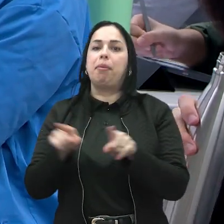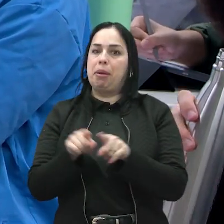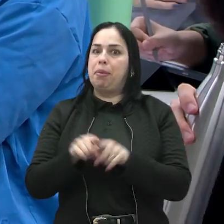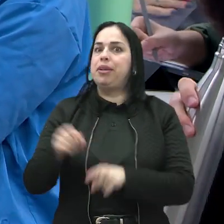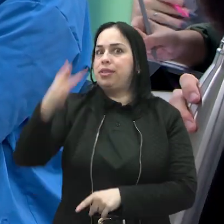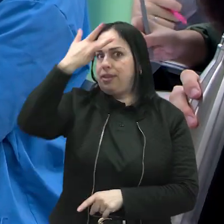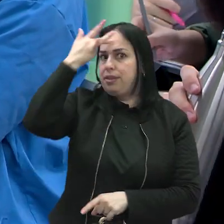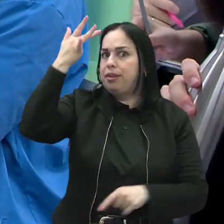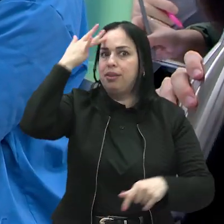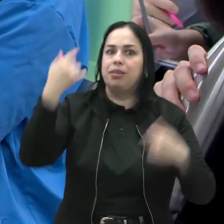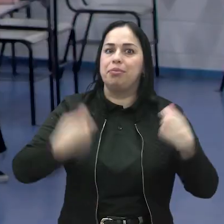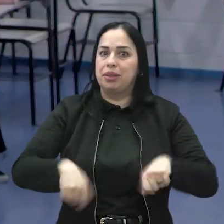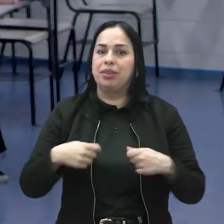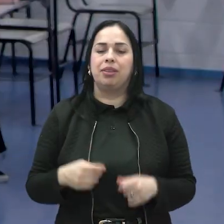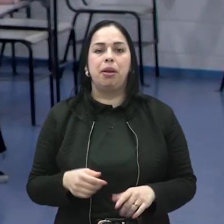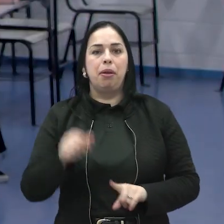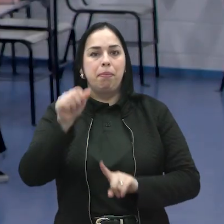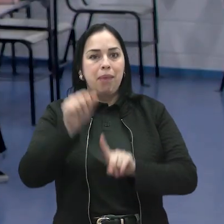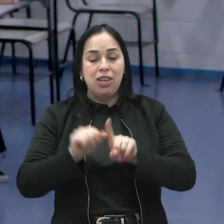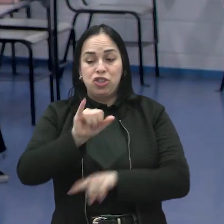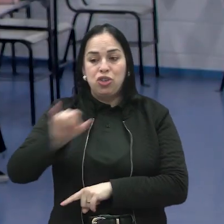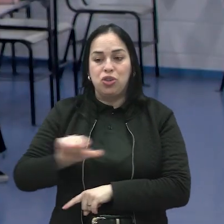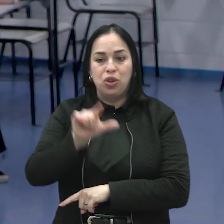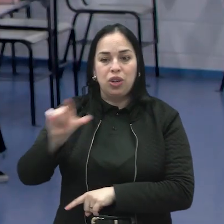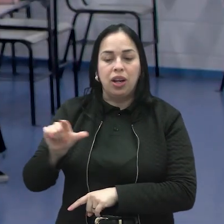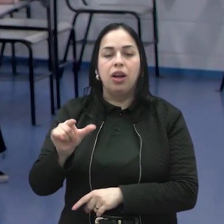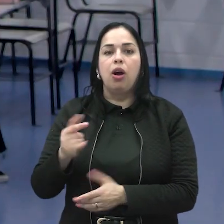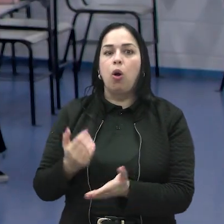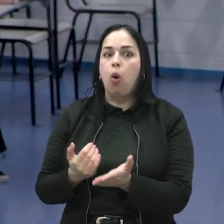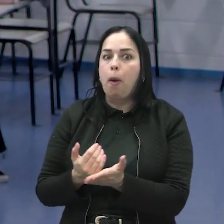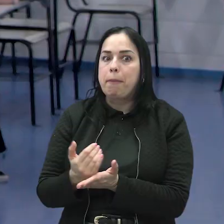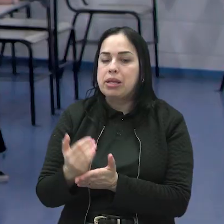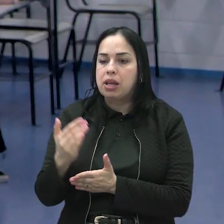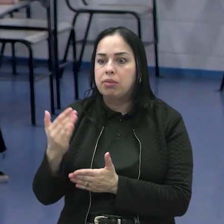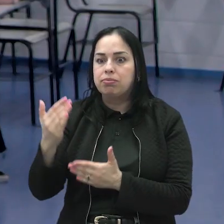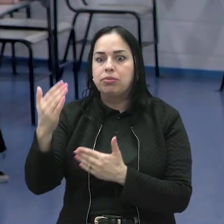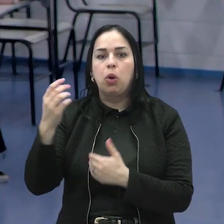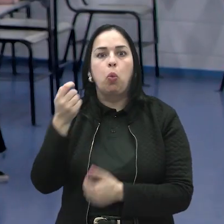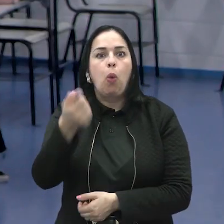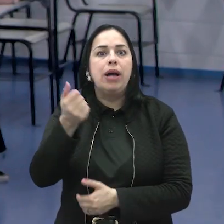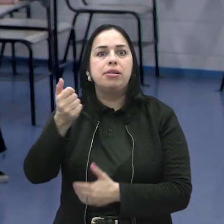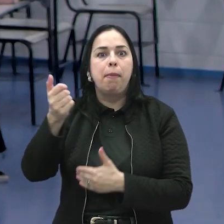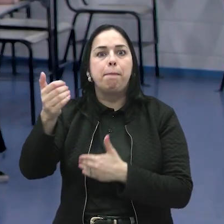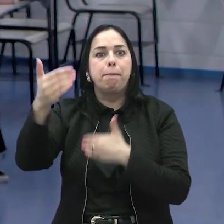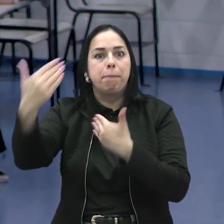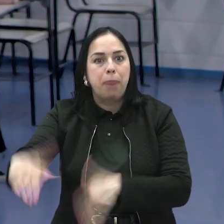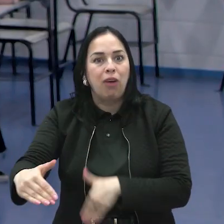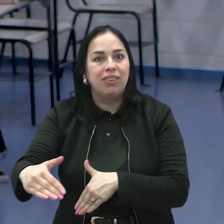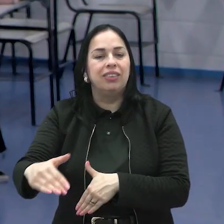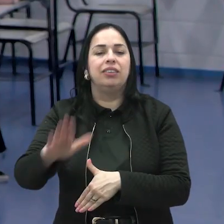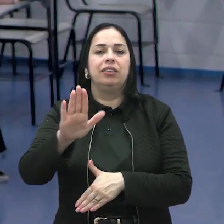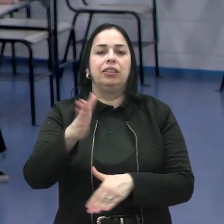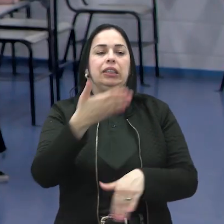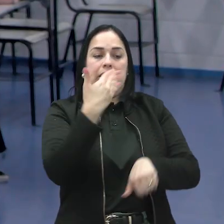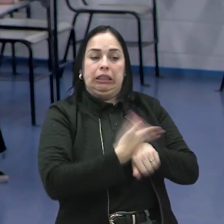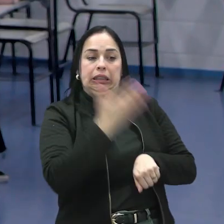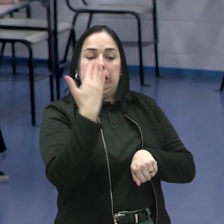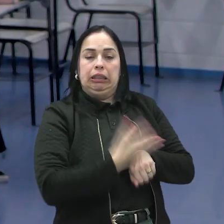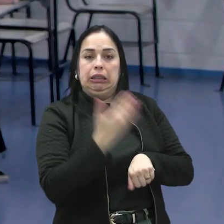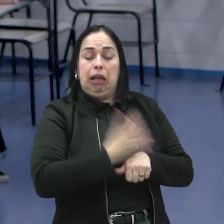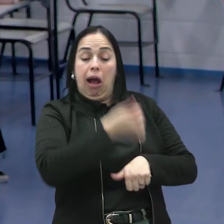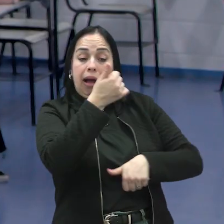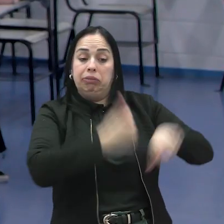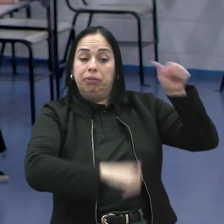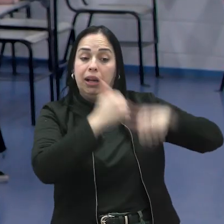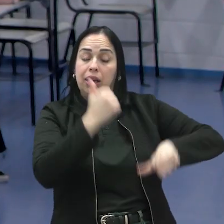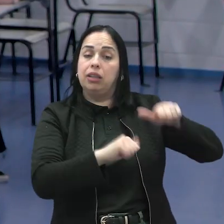boa saúde mental. A partir de julho começa a reta final para o vestibular. Revisões,